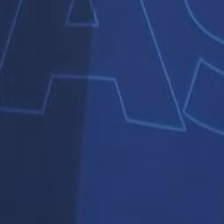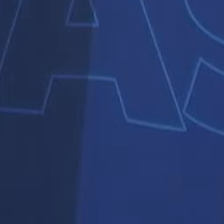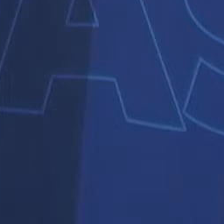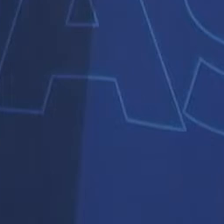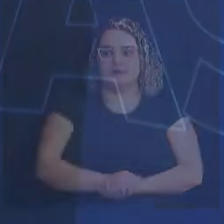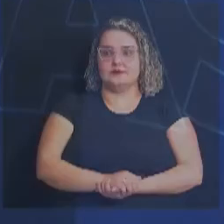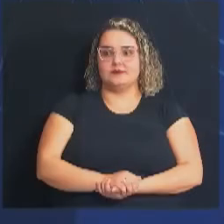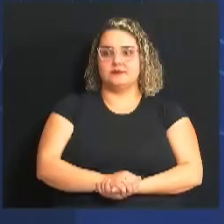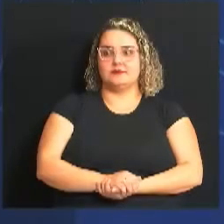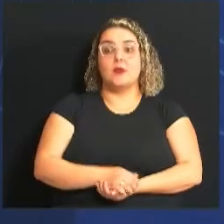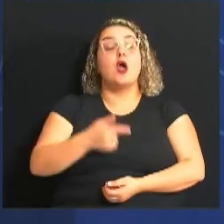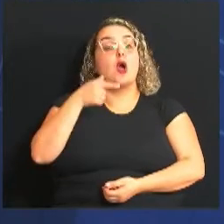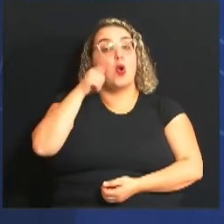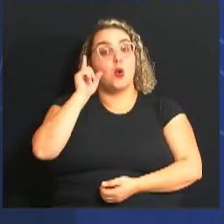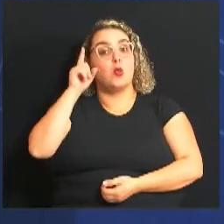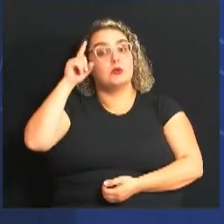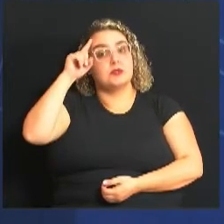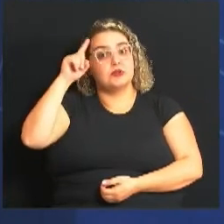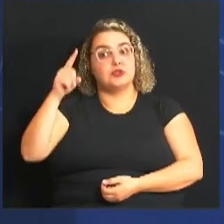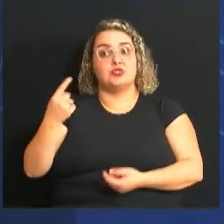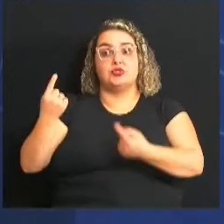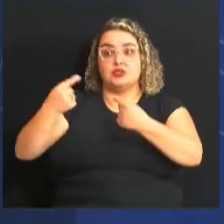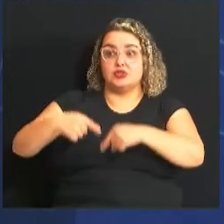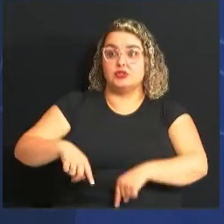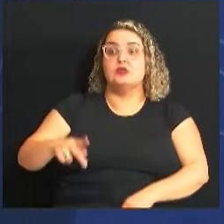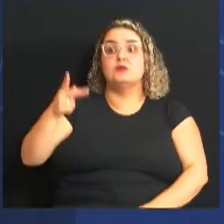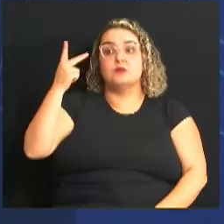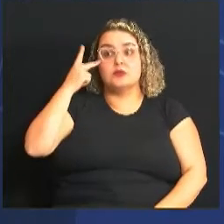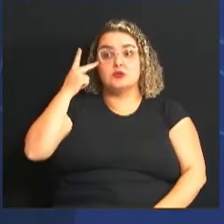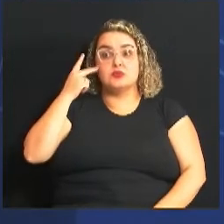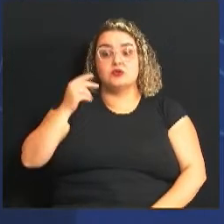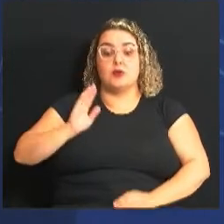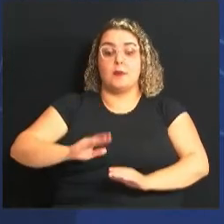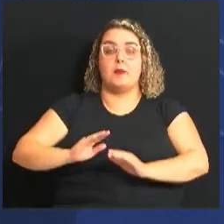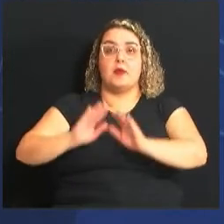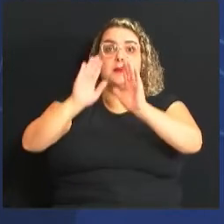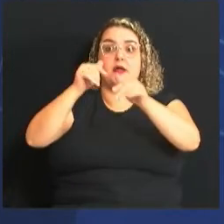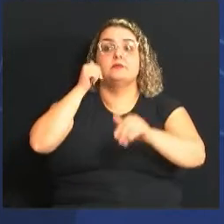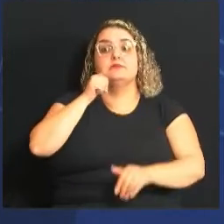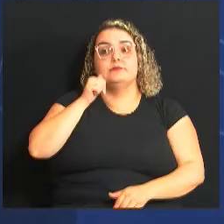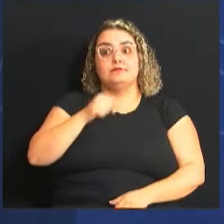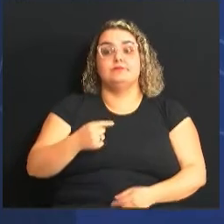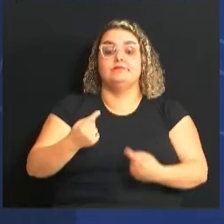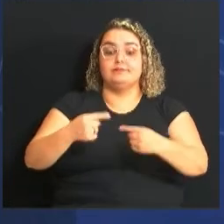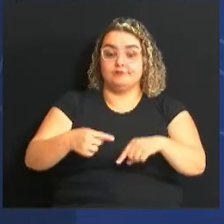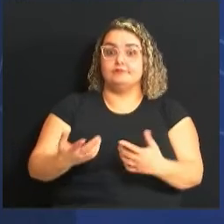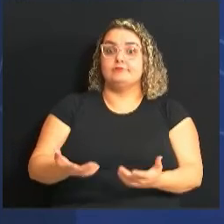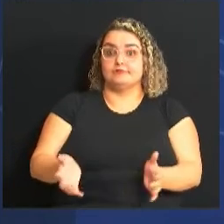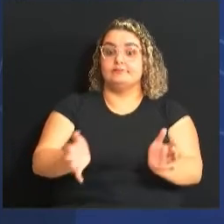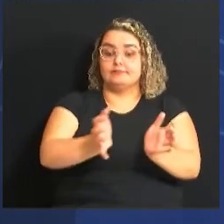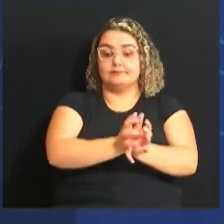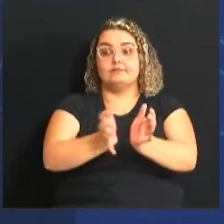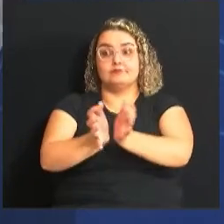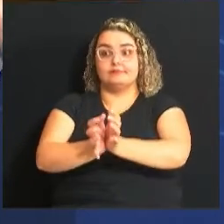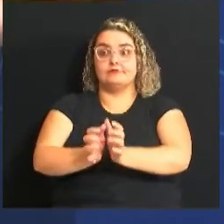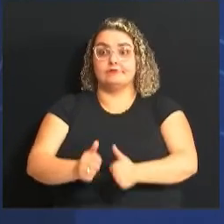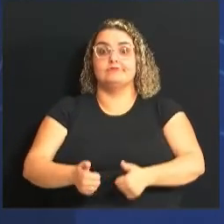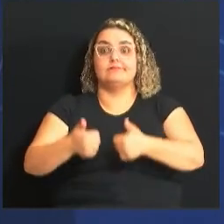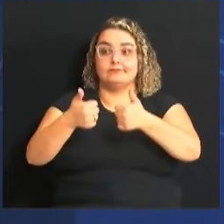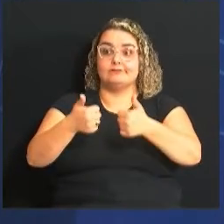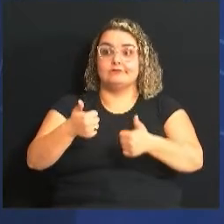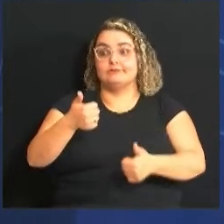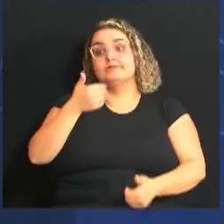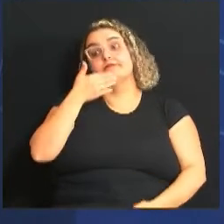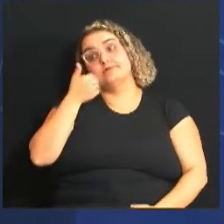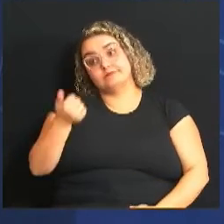Ontem foi dia de Campeonato Paulista de Basquete Feminino no duelo das equipes que estavam invictas, melhor para a